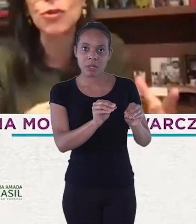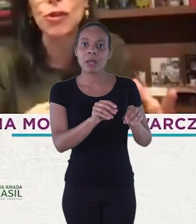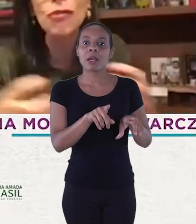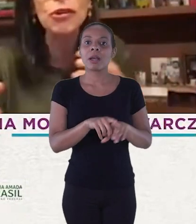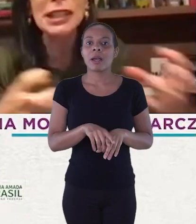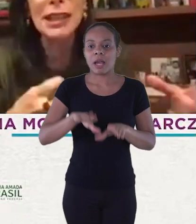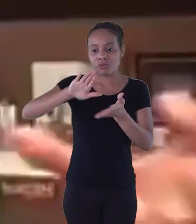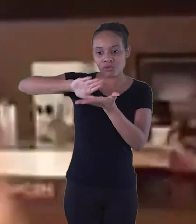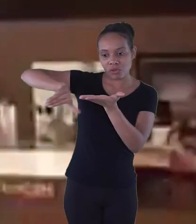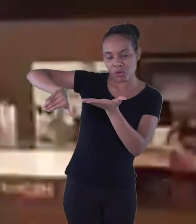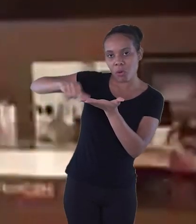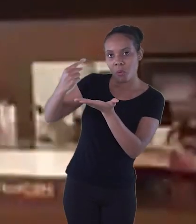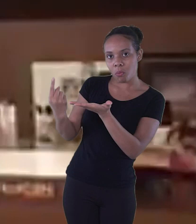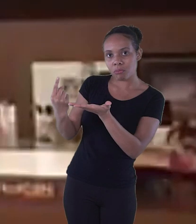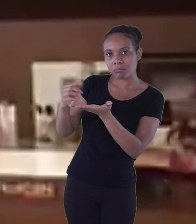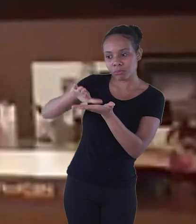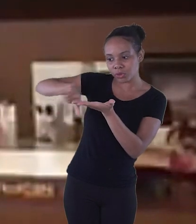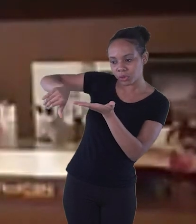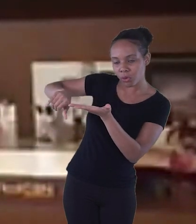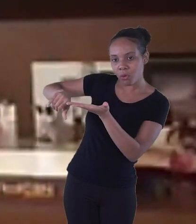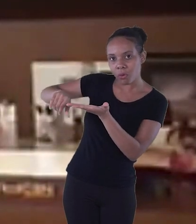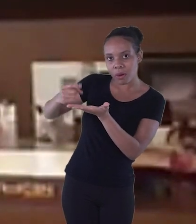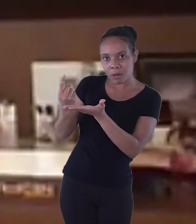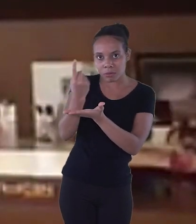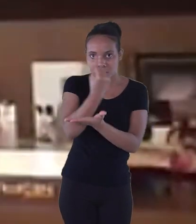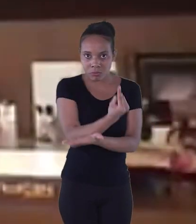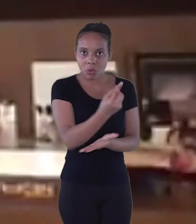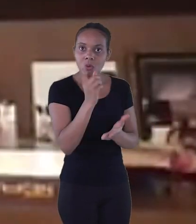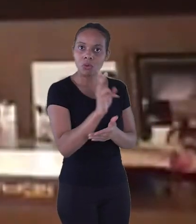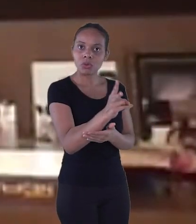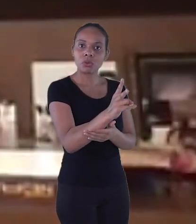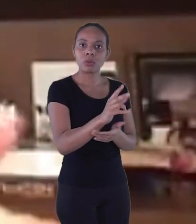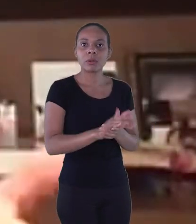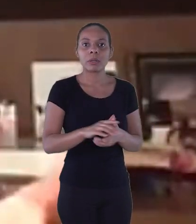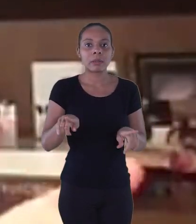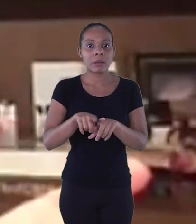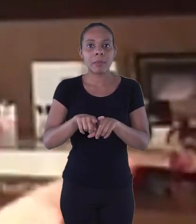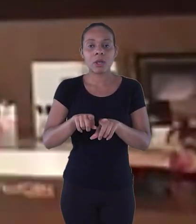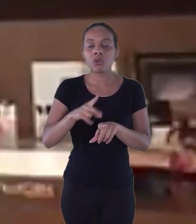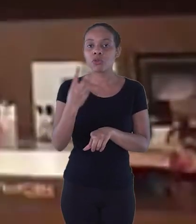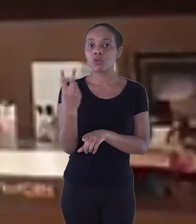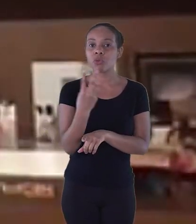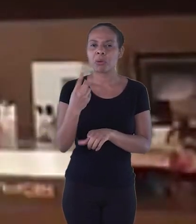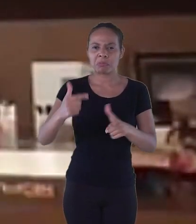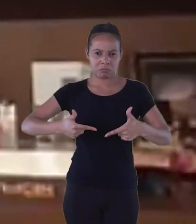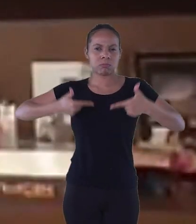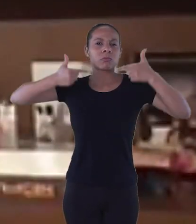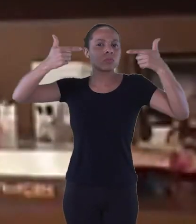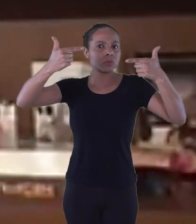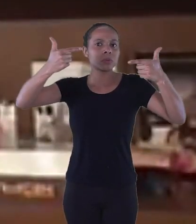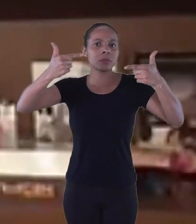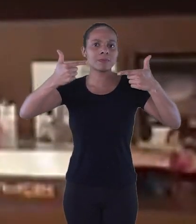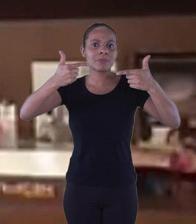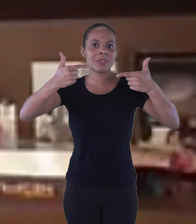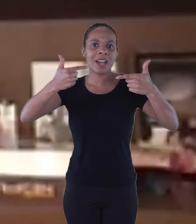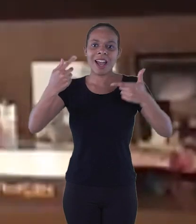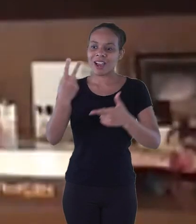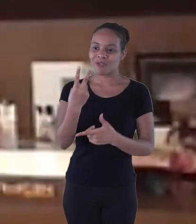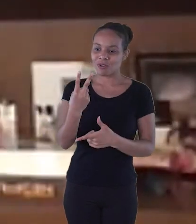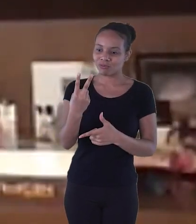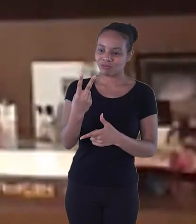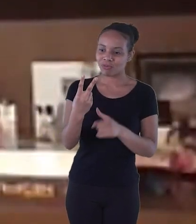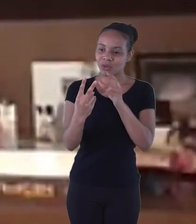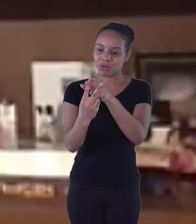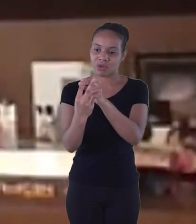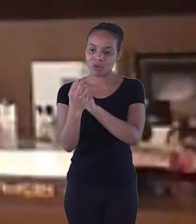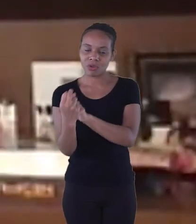ativistas, tiramos 1. Qual foi o critério? Como é que a gente mantém a diversidade e dá um jeito de diminuir? Aí tinha um personagem